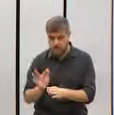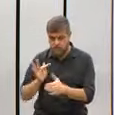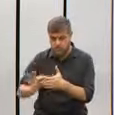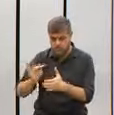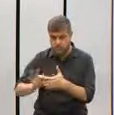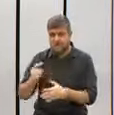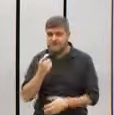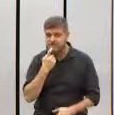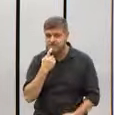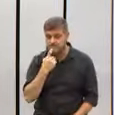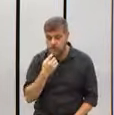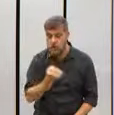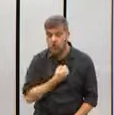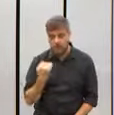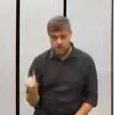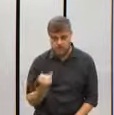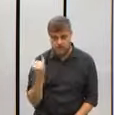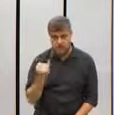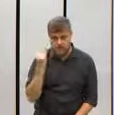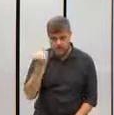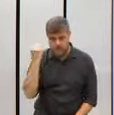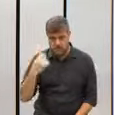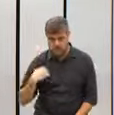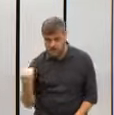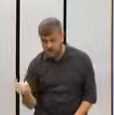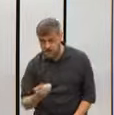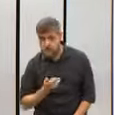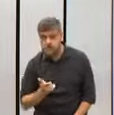de Campinas, um número importante para que a